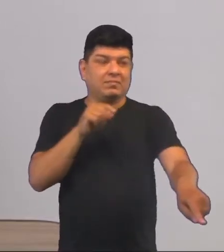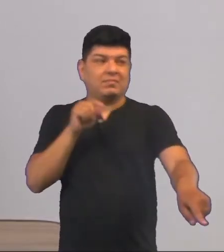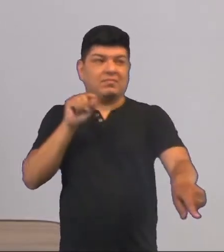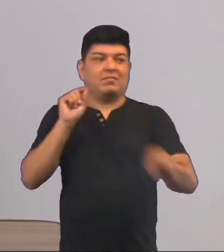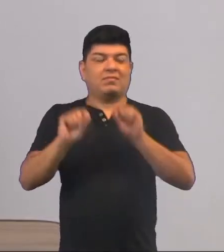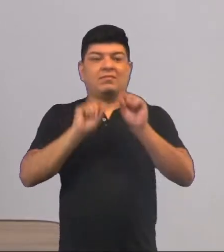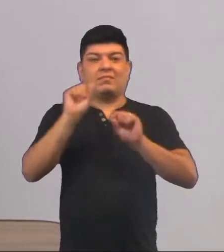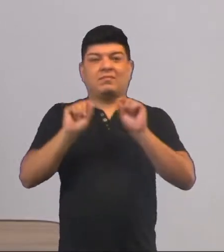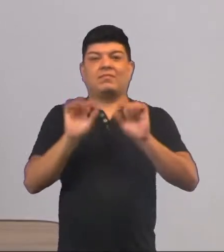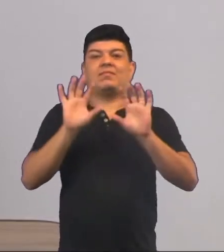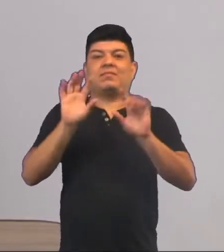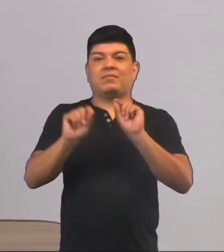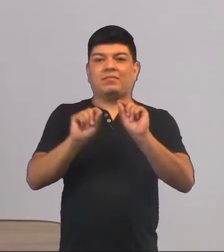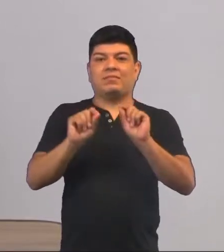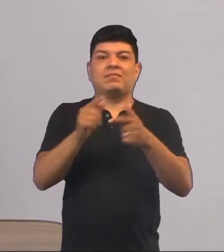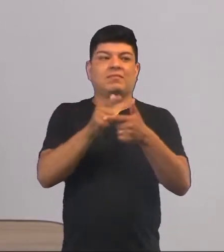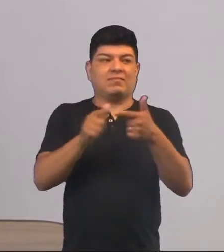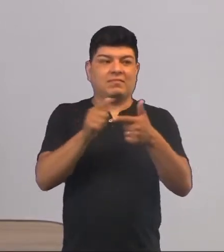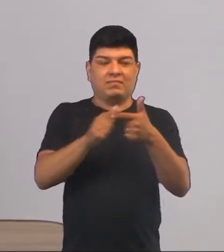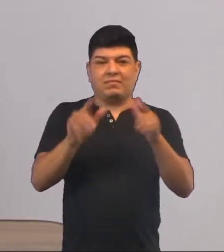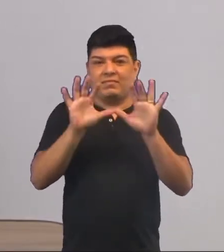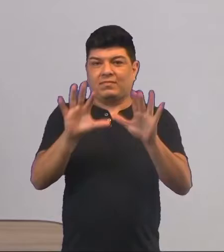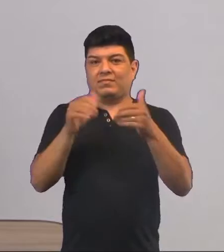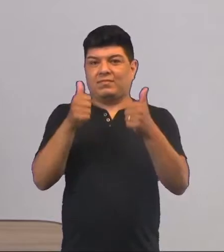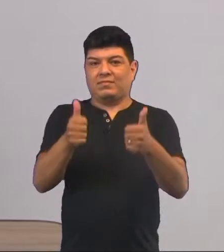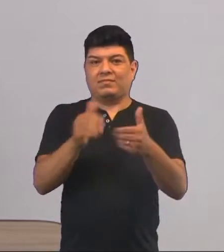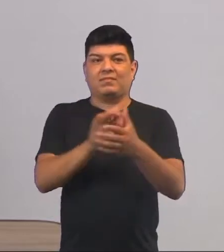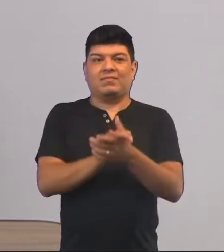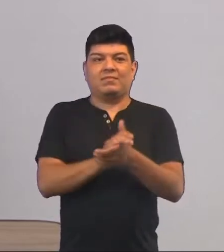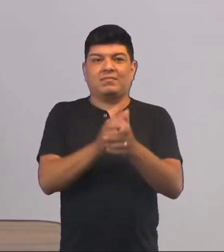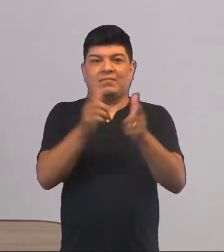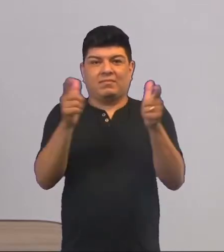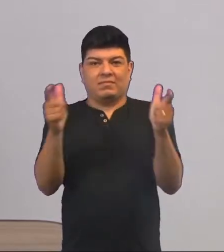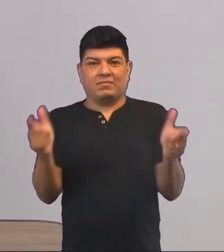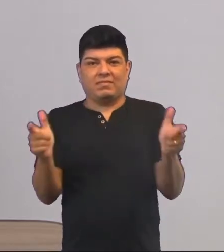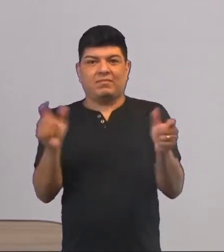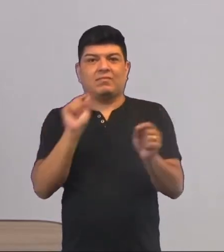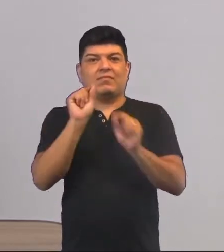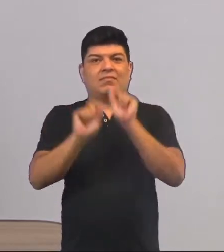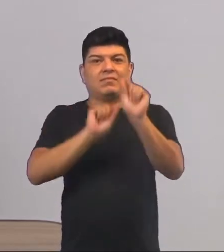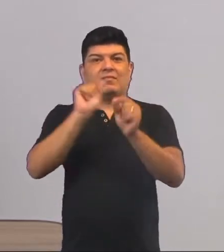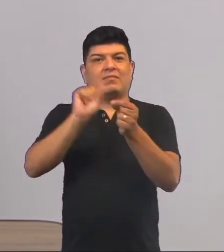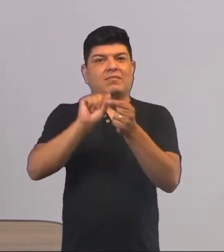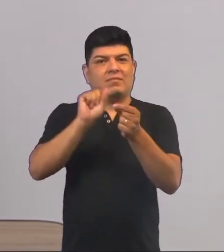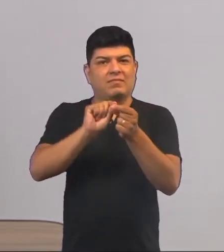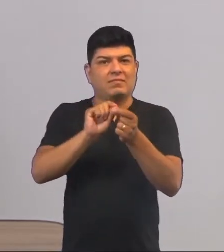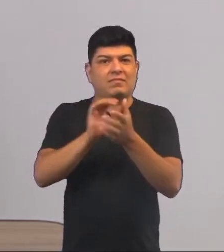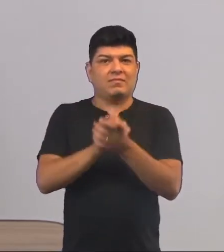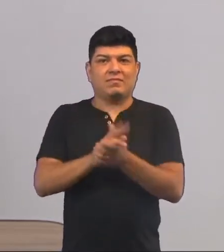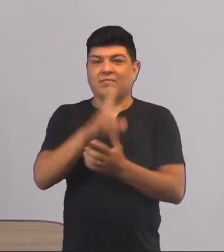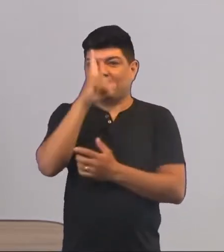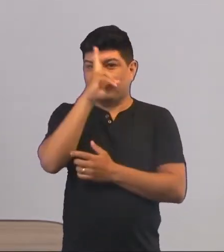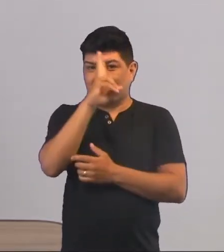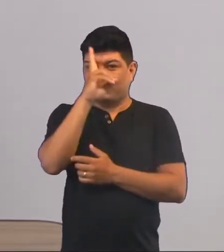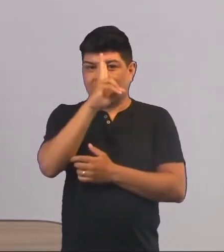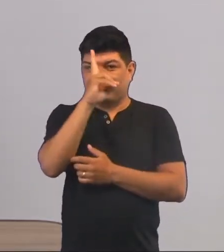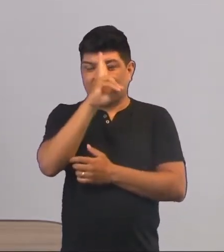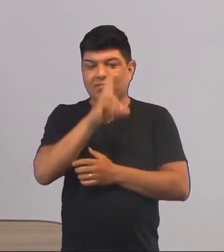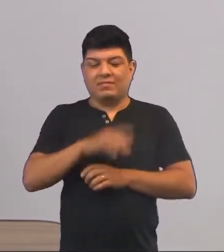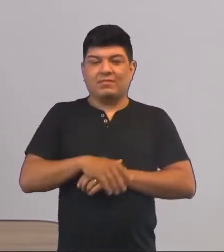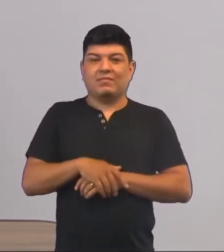representando naquela situação, problema. E quando eu quero ampliar, o que eu faço para ampliar? Lembraram